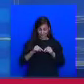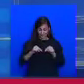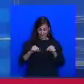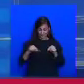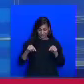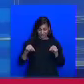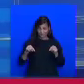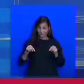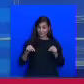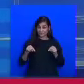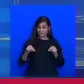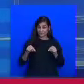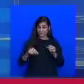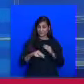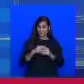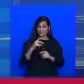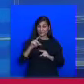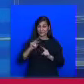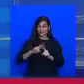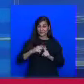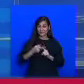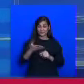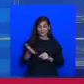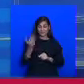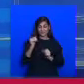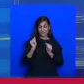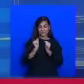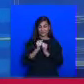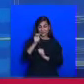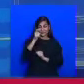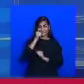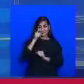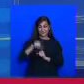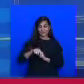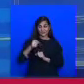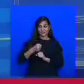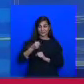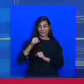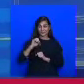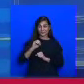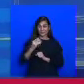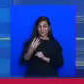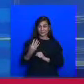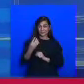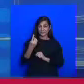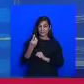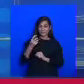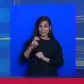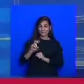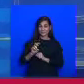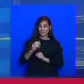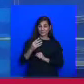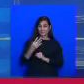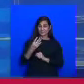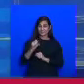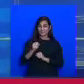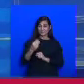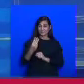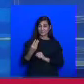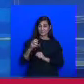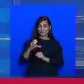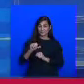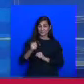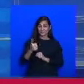dezenas sorteadas no segundo sorteio da dupla cena foram, confira comigo, 04, 15, 48,